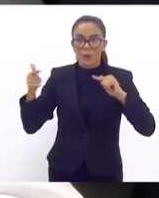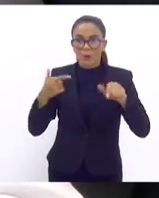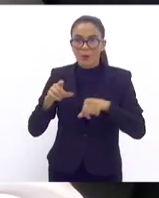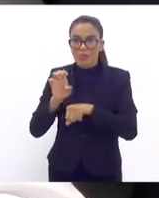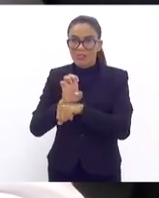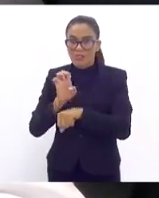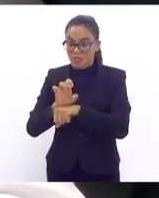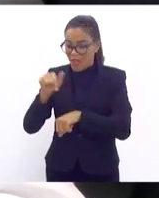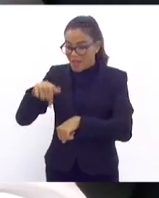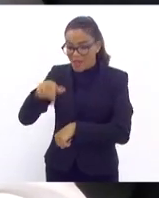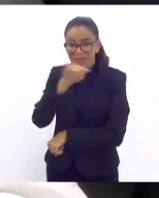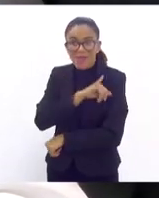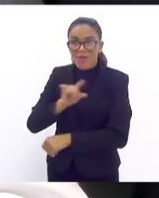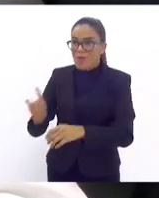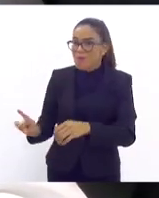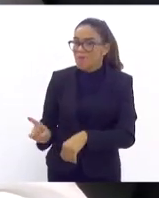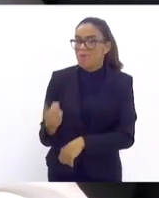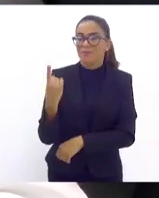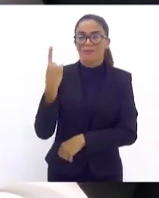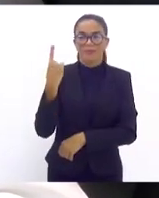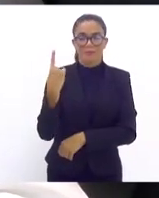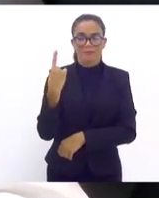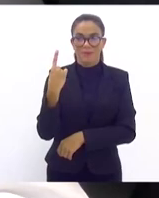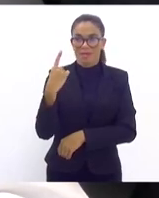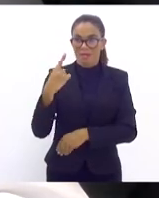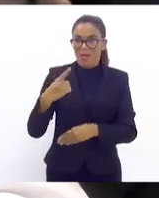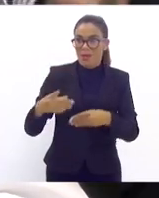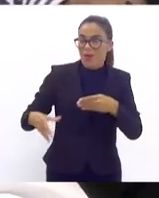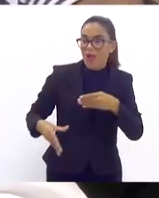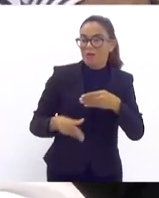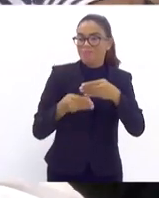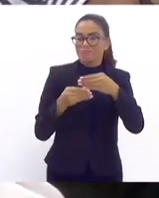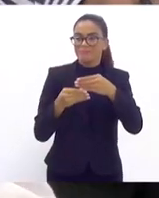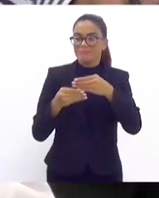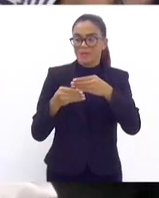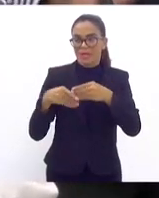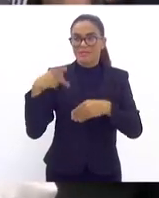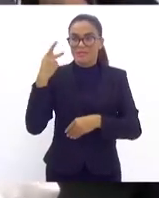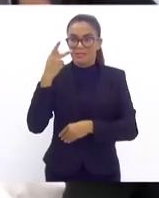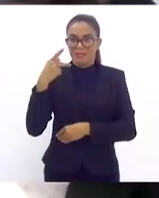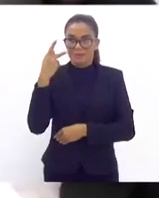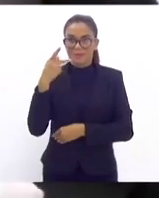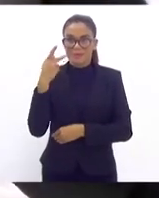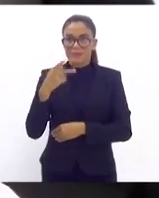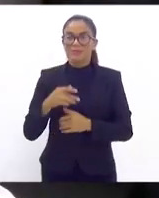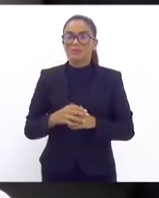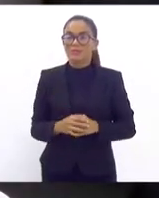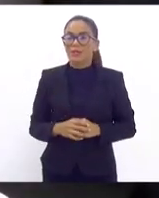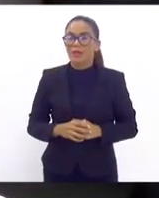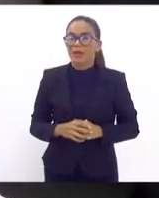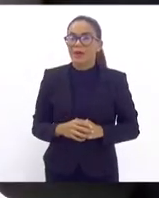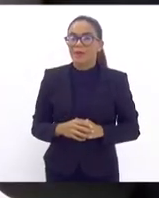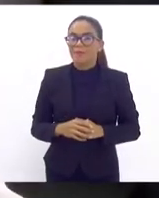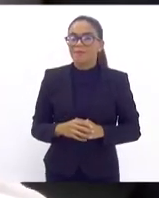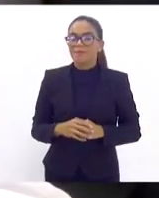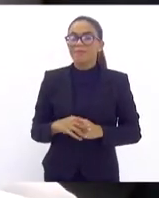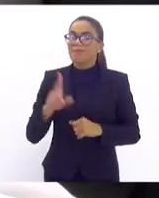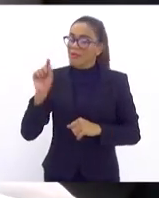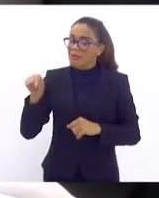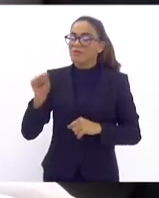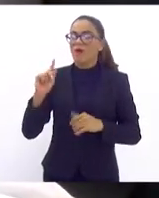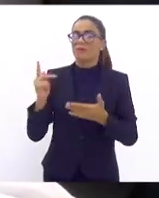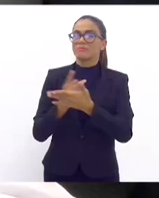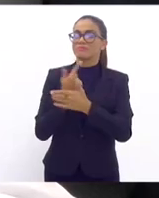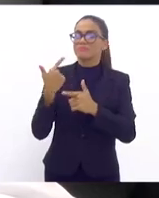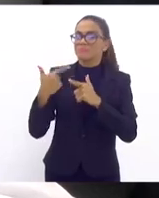Nós fomos o primeiro estado do Brasil a implementar essa política, que é resultado, não é, da